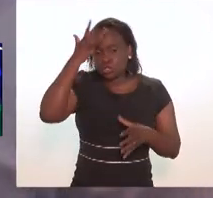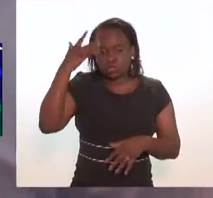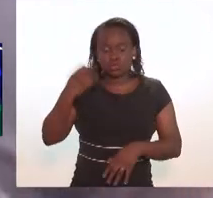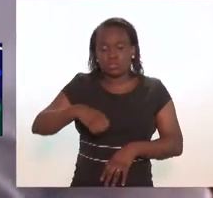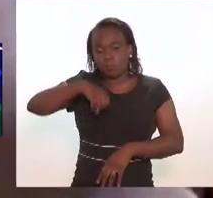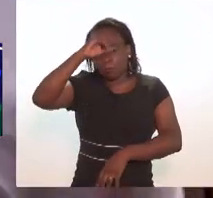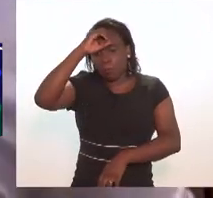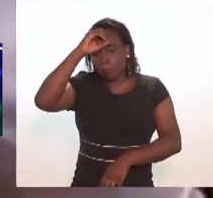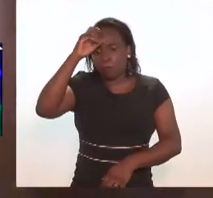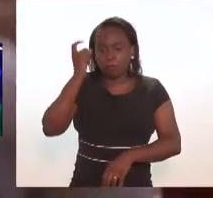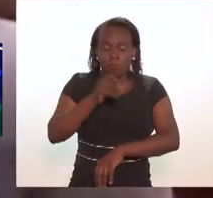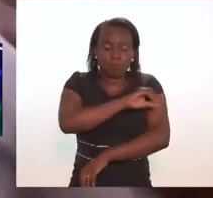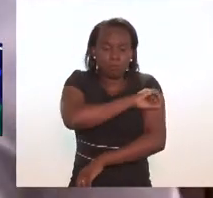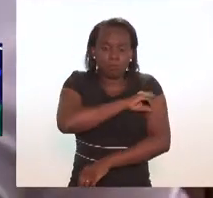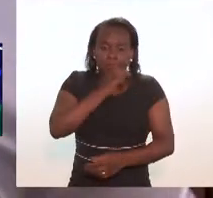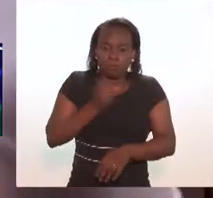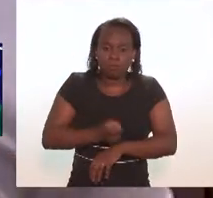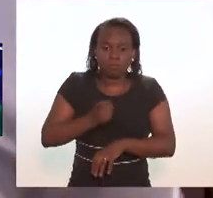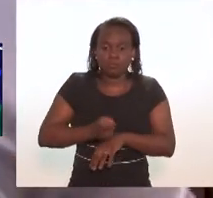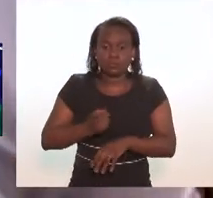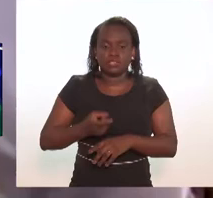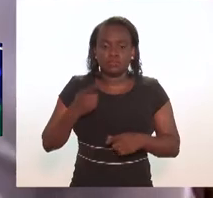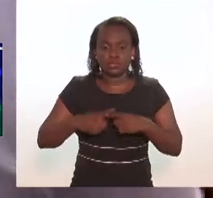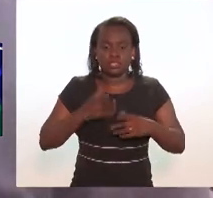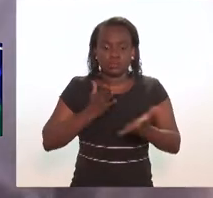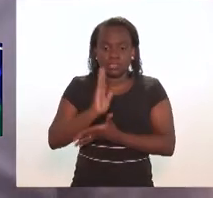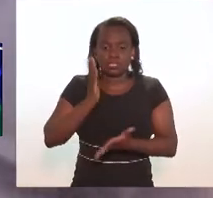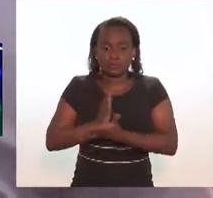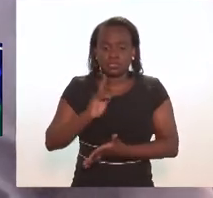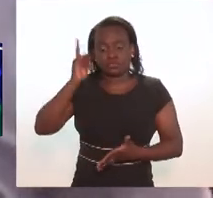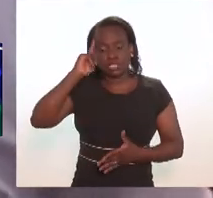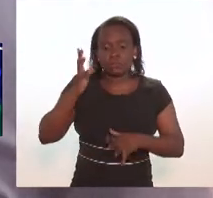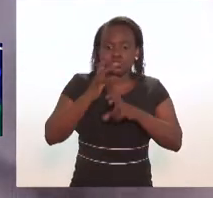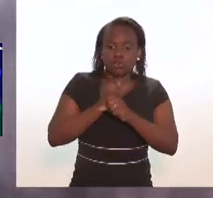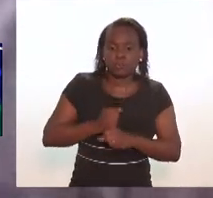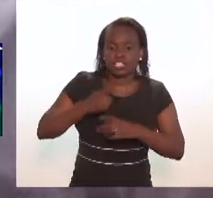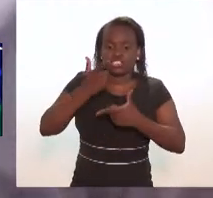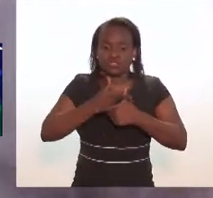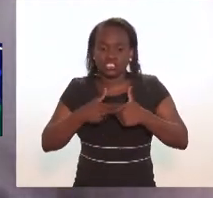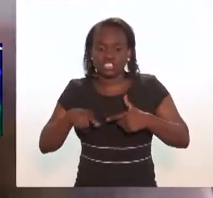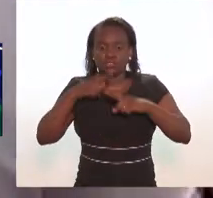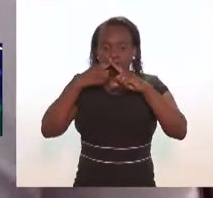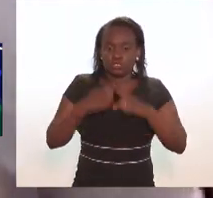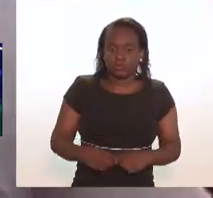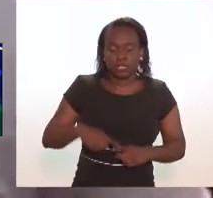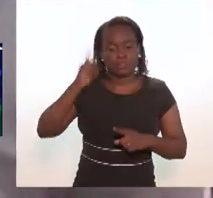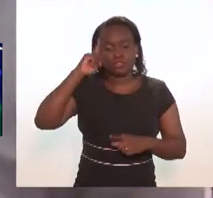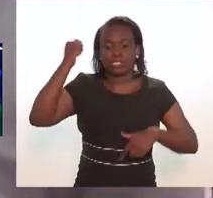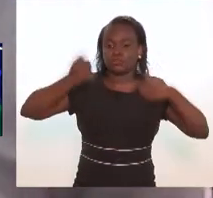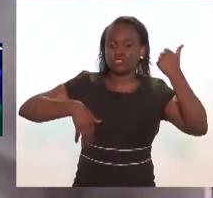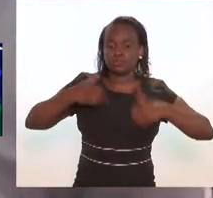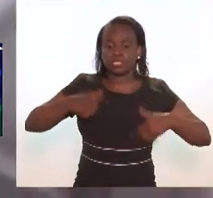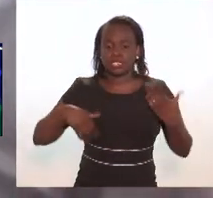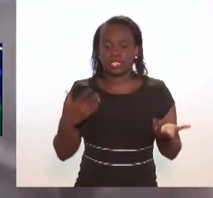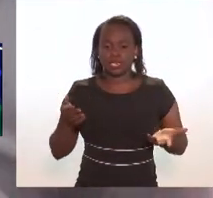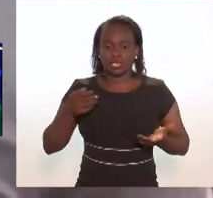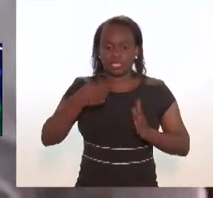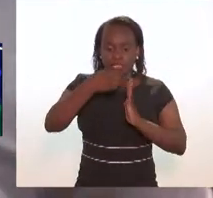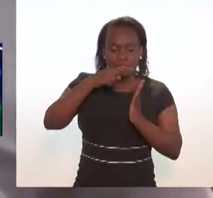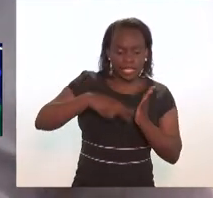funcionais. Pessoas que não sabem somar, dividir, multiplicar e, principalmente, não sabem se expressar e interpretar